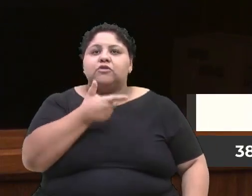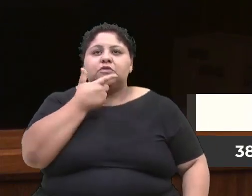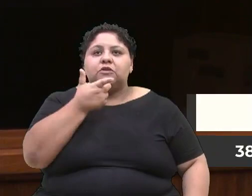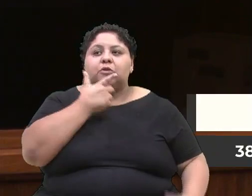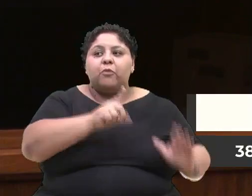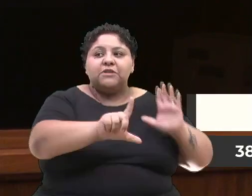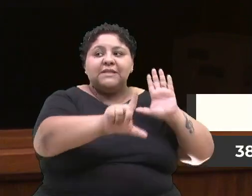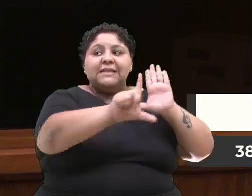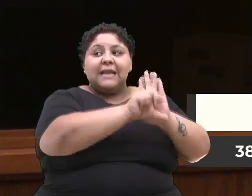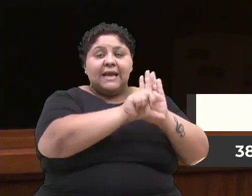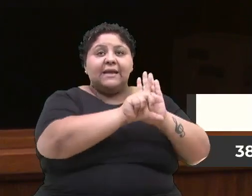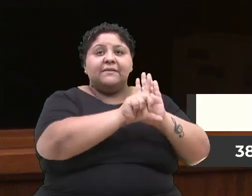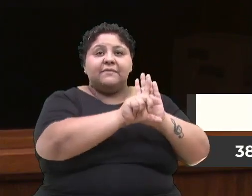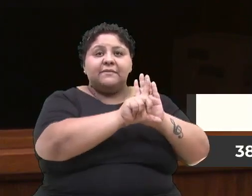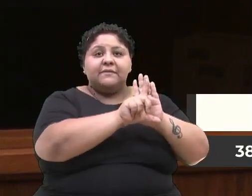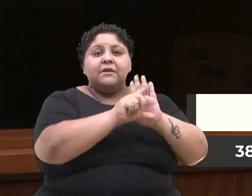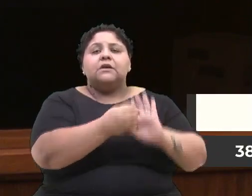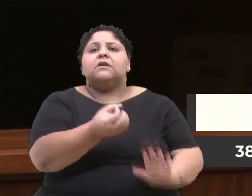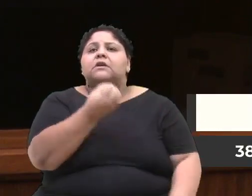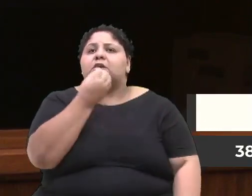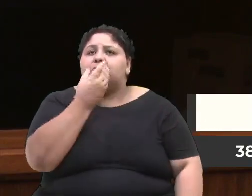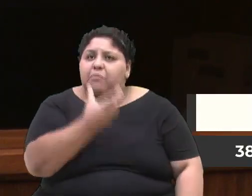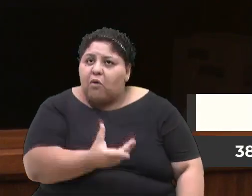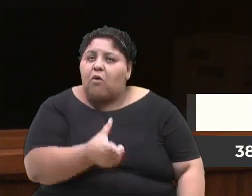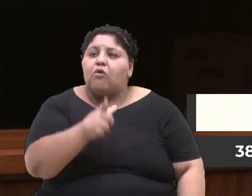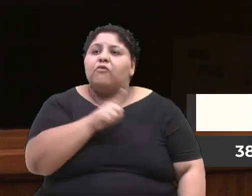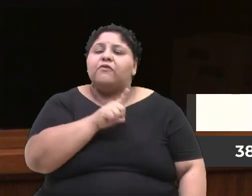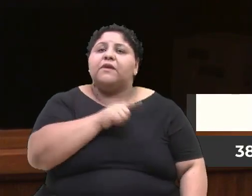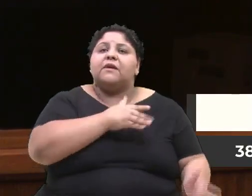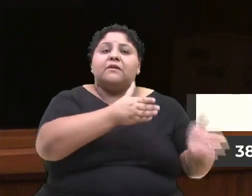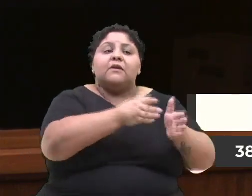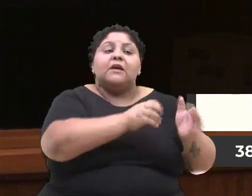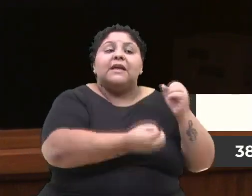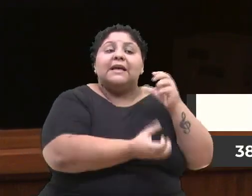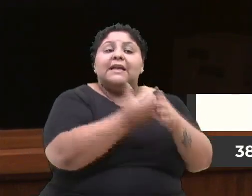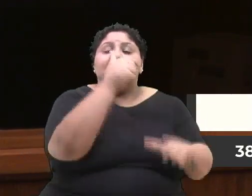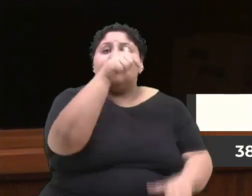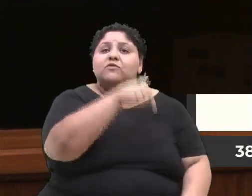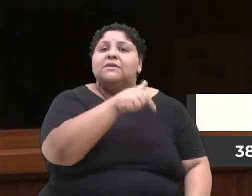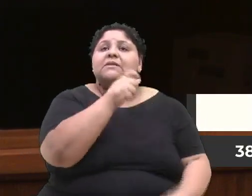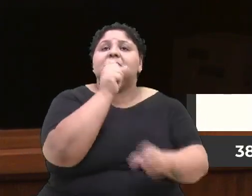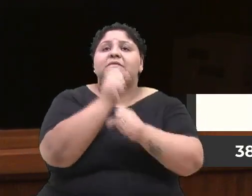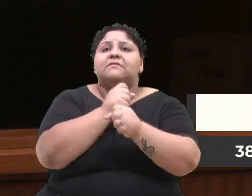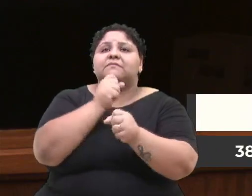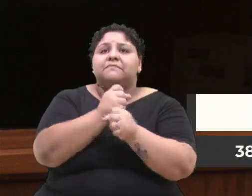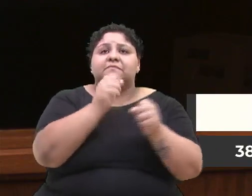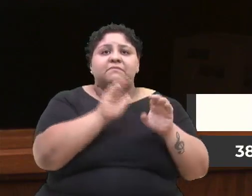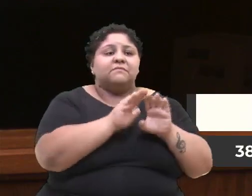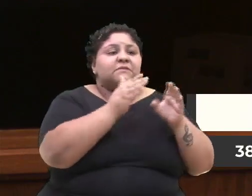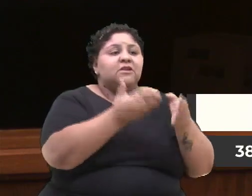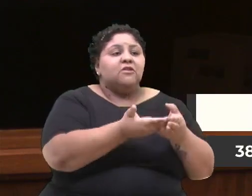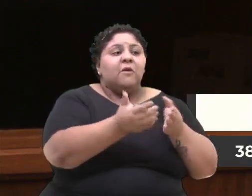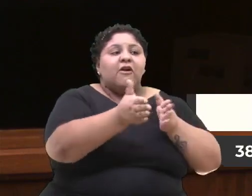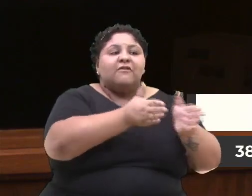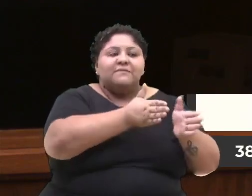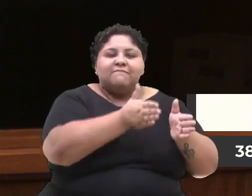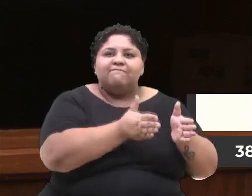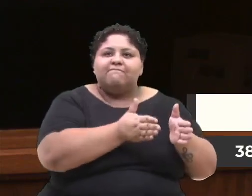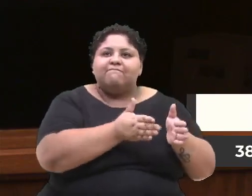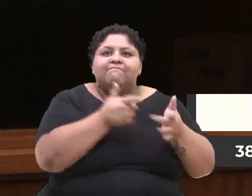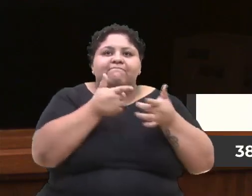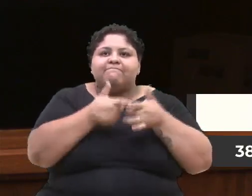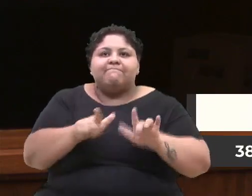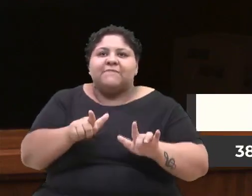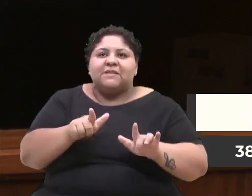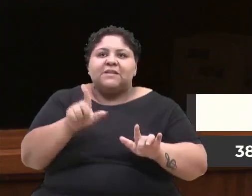lei. Que bom, temos acessibilidade. Criamos aqui esse ano uma comissão de acessibilidade, mas não